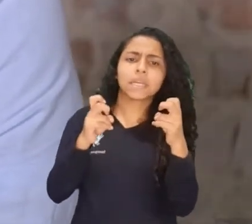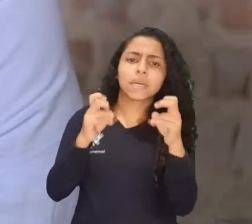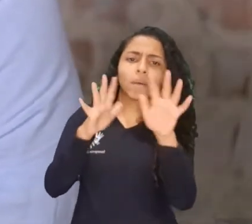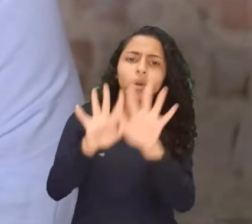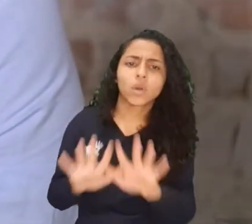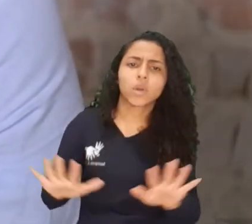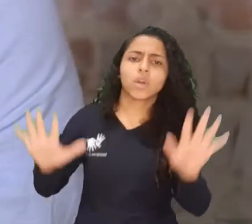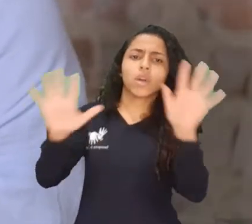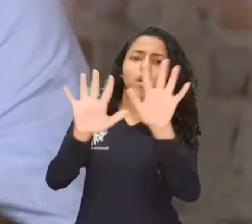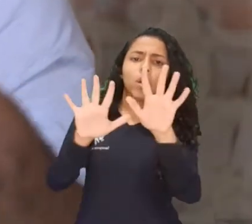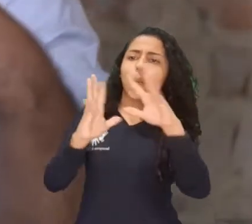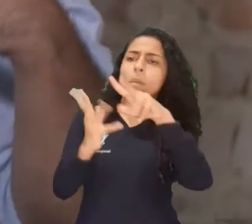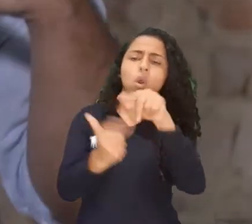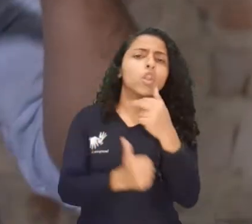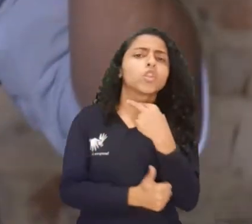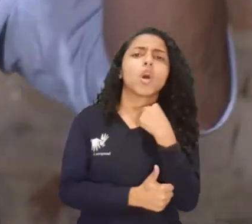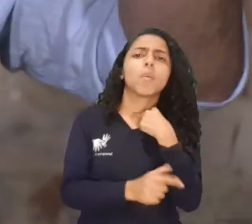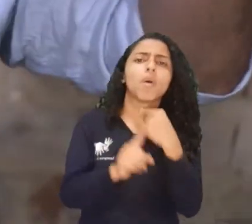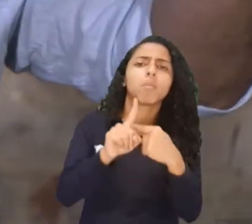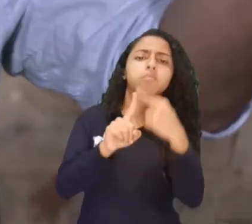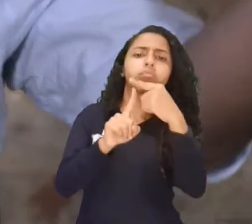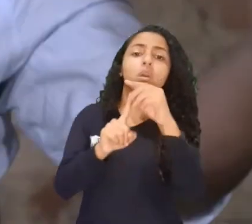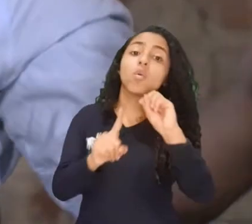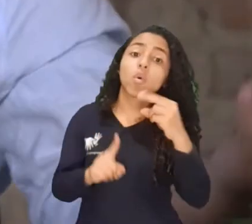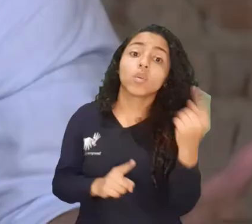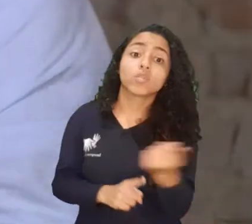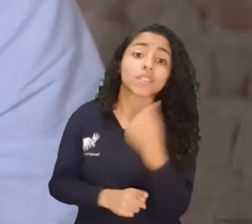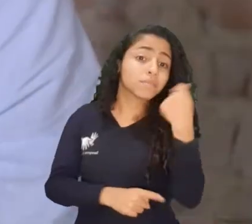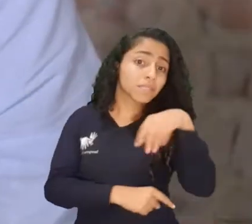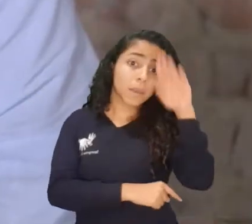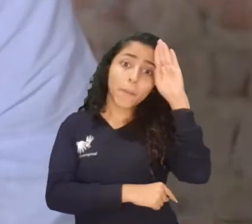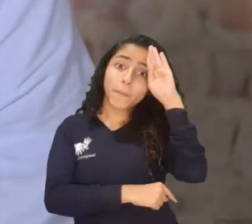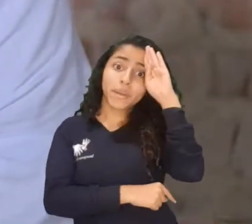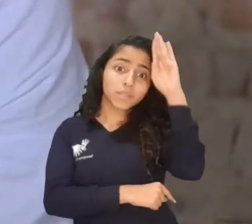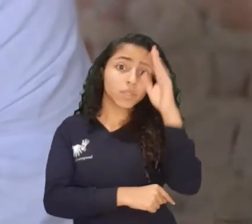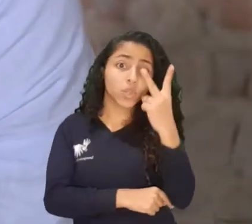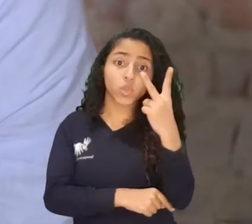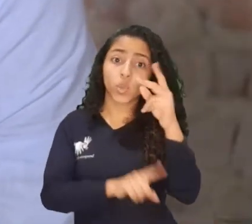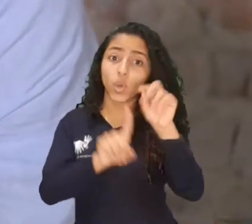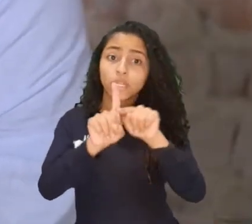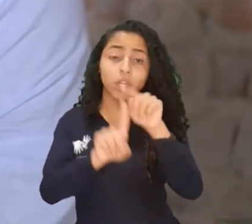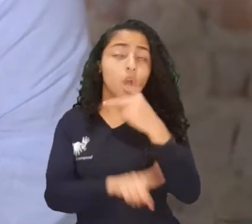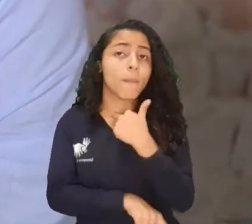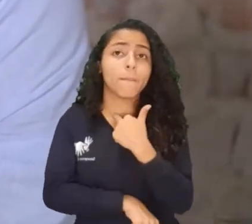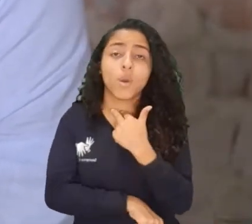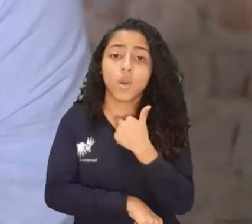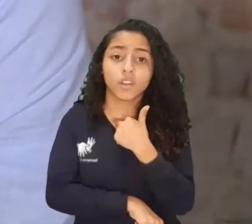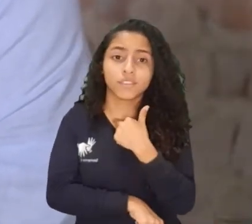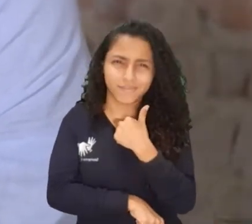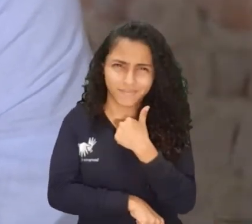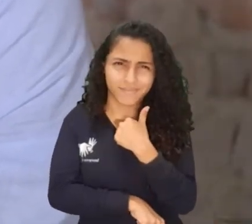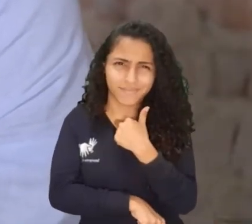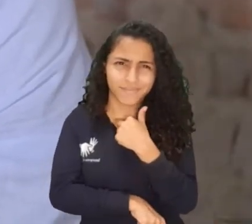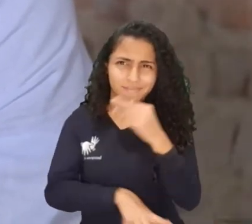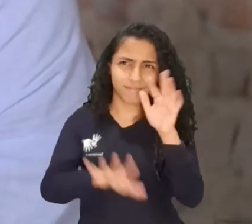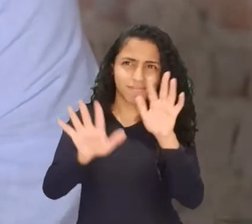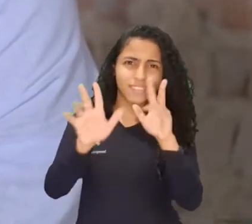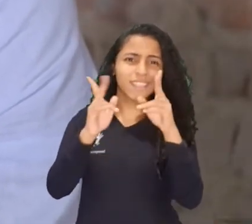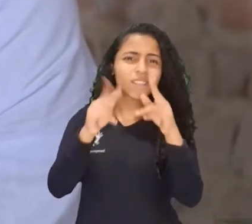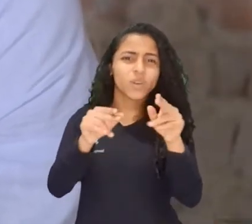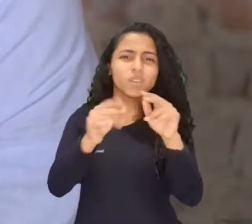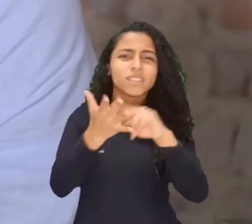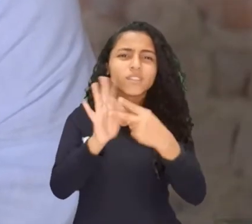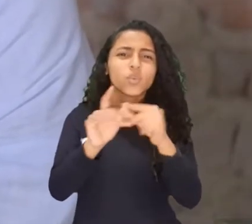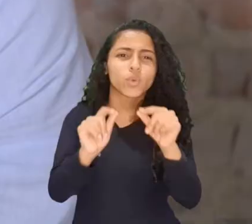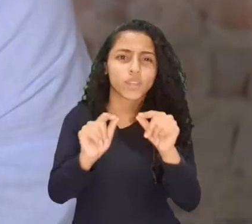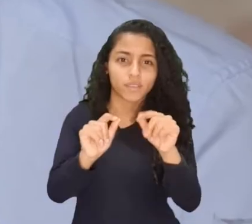grau, ou que nós temos que fazer o máximo para não chegarmos a 2 graus, o que a gente está dizendo é que, se eu tiver uma espécie nesse